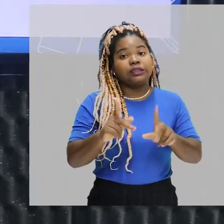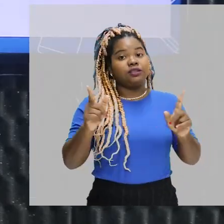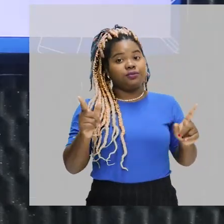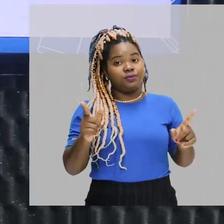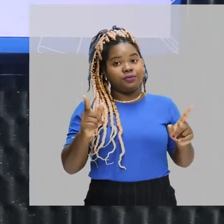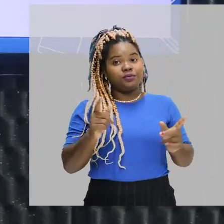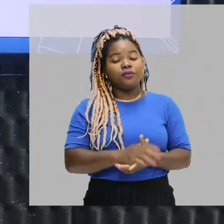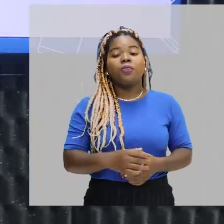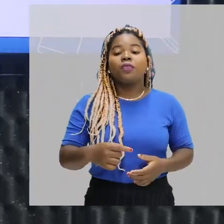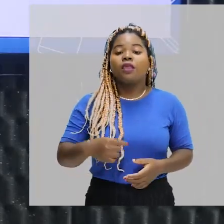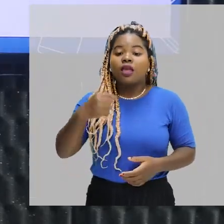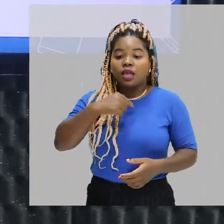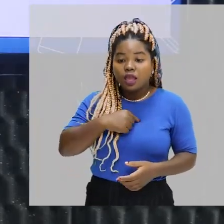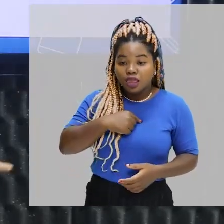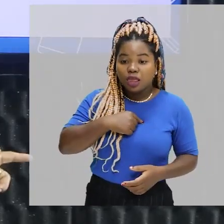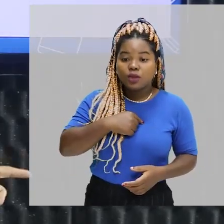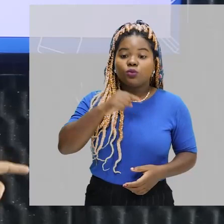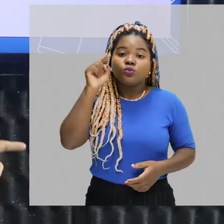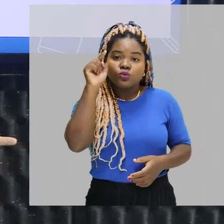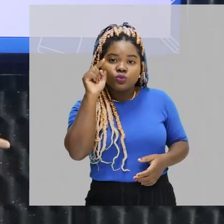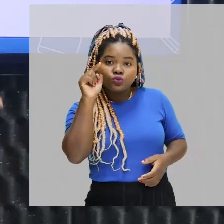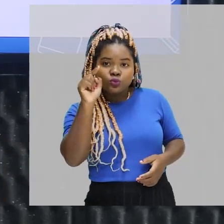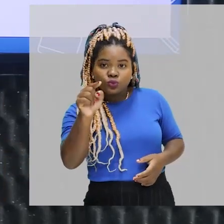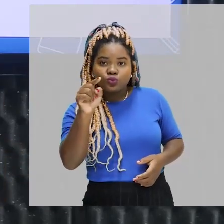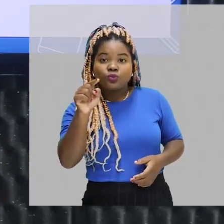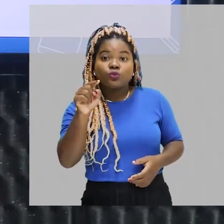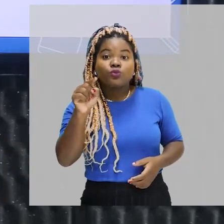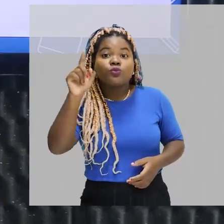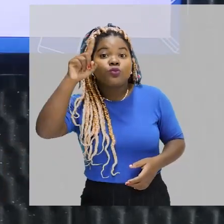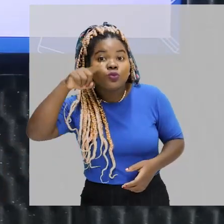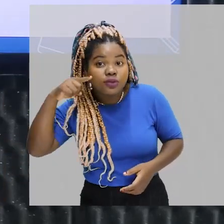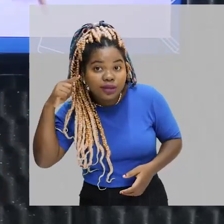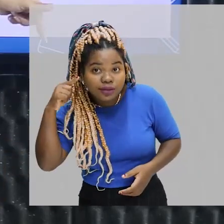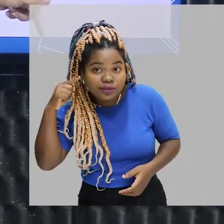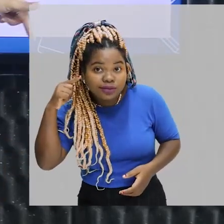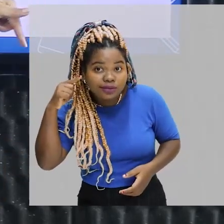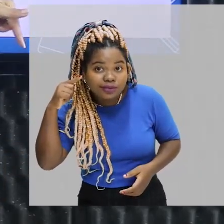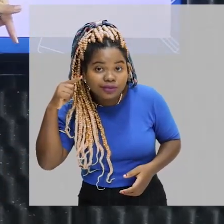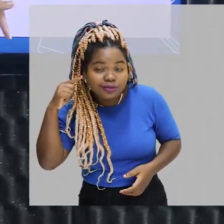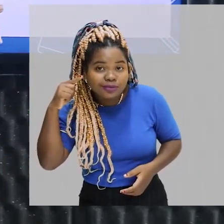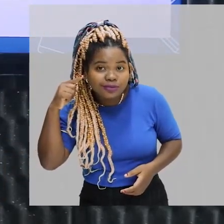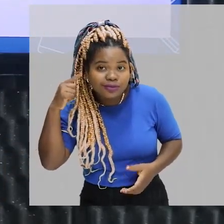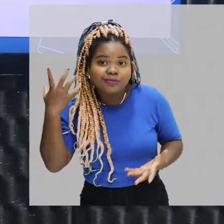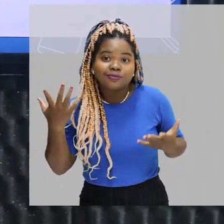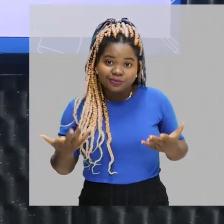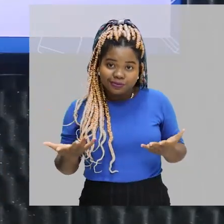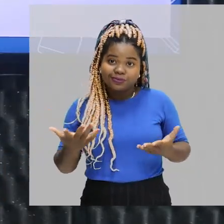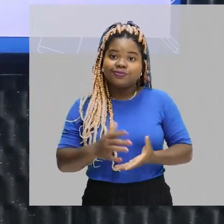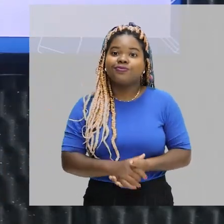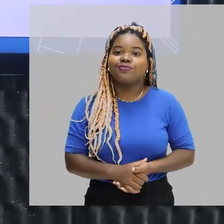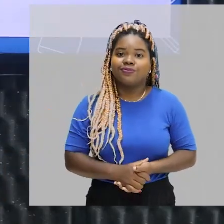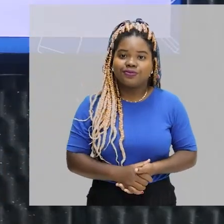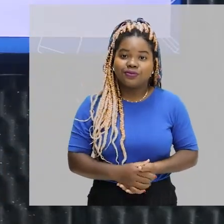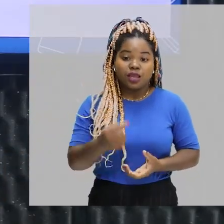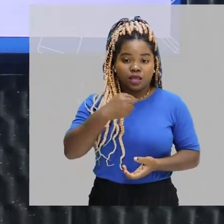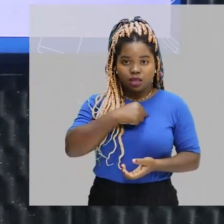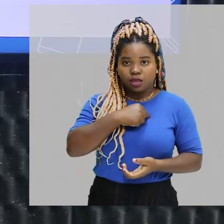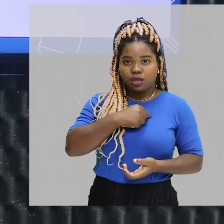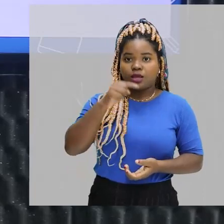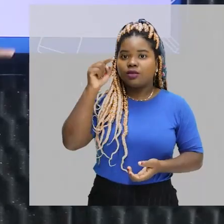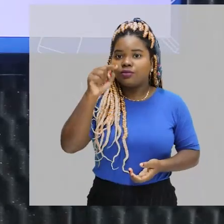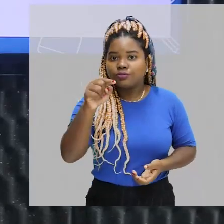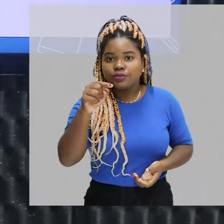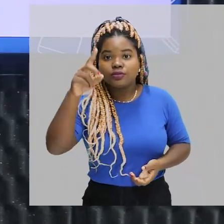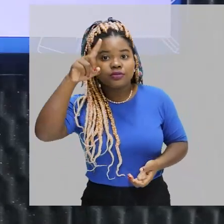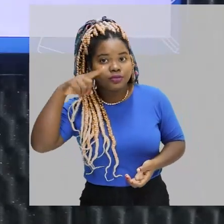eu posso dizer eu, tu e Deusa. Eu, tu e Deusa. No caso, entendeu? Eu primeira, tu